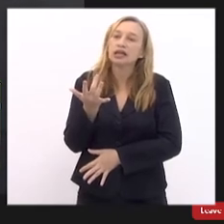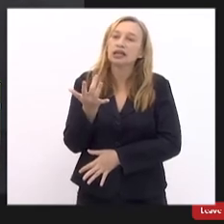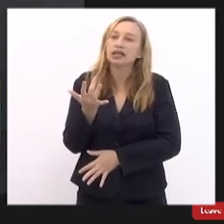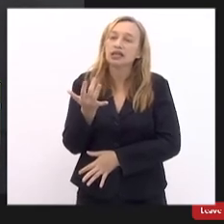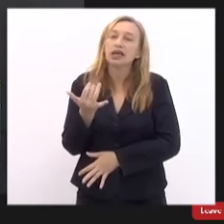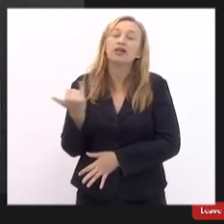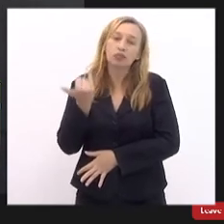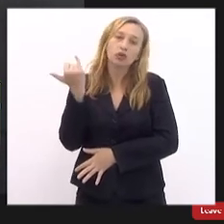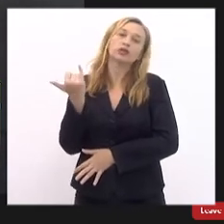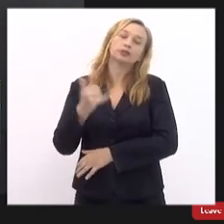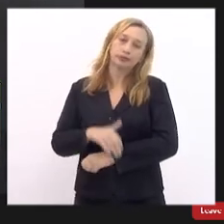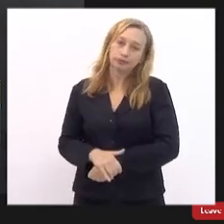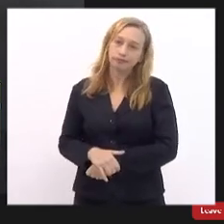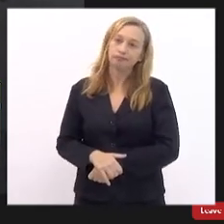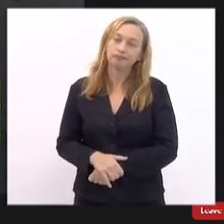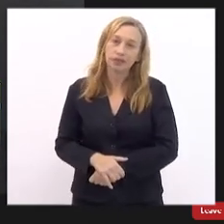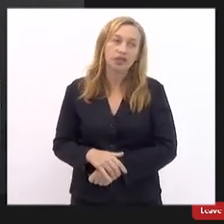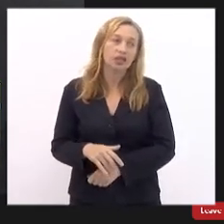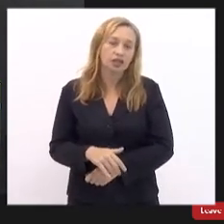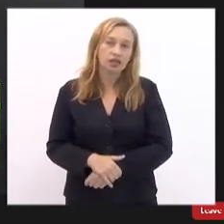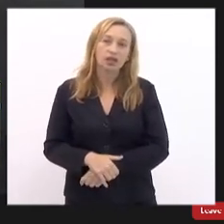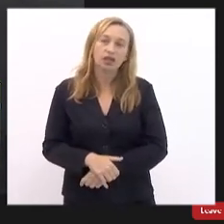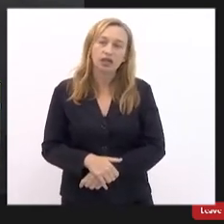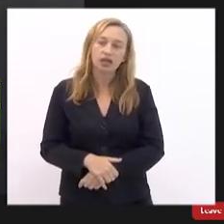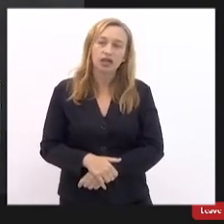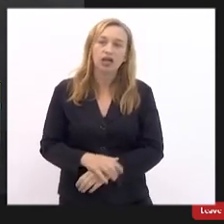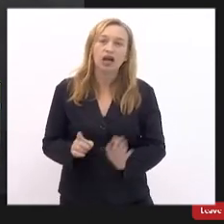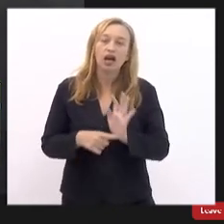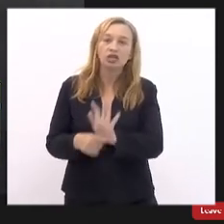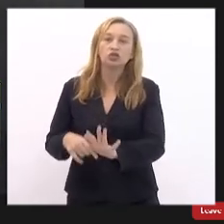veja de que forma desburocratiza